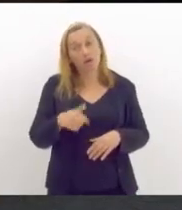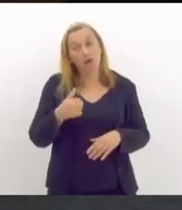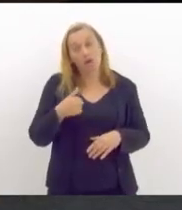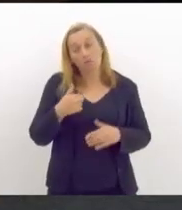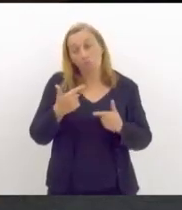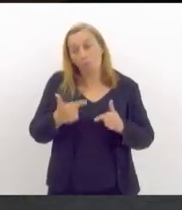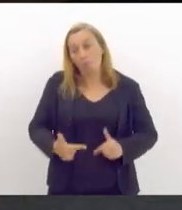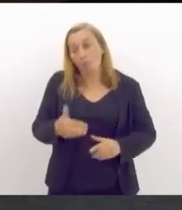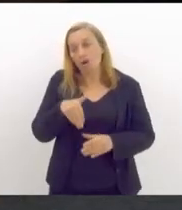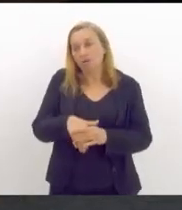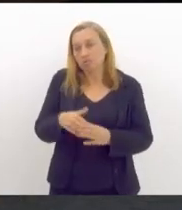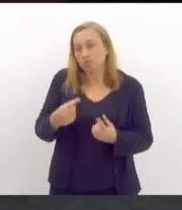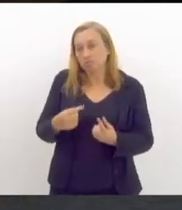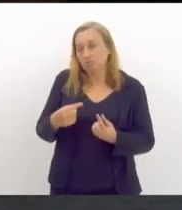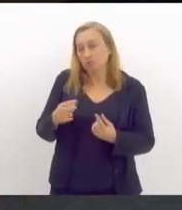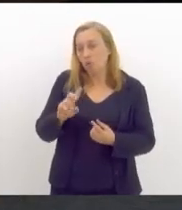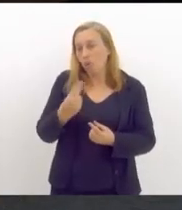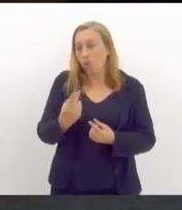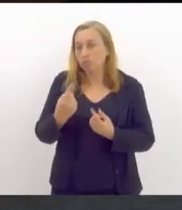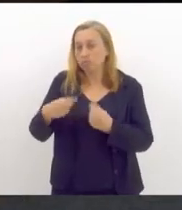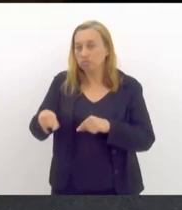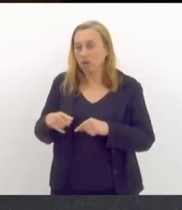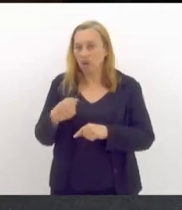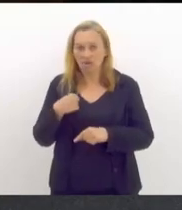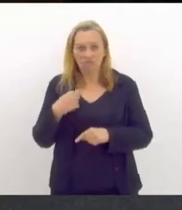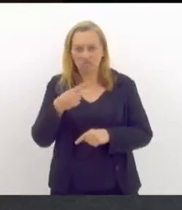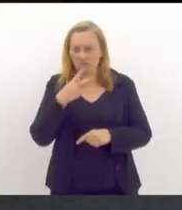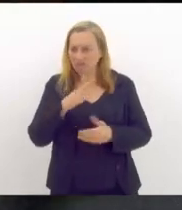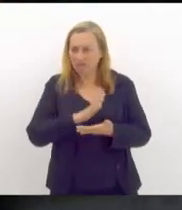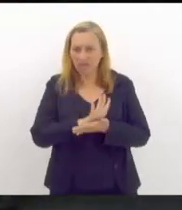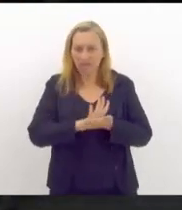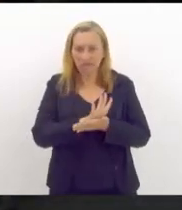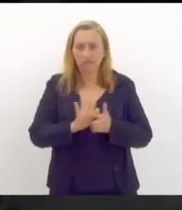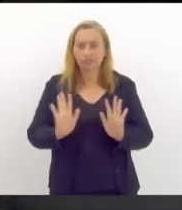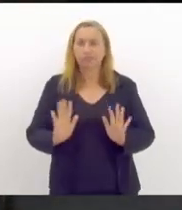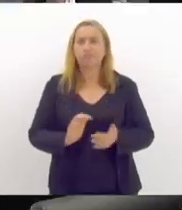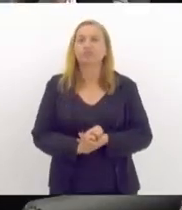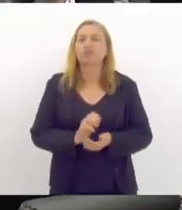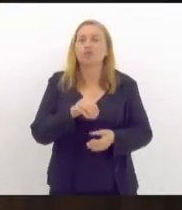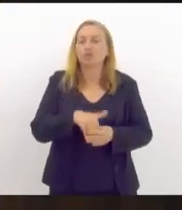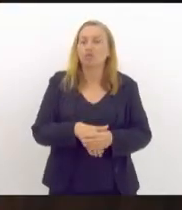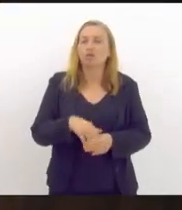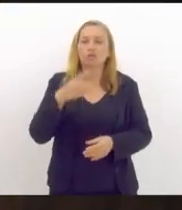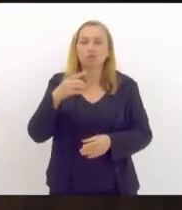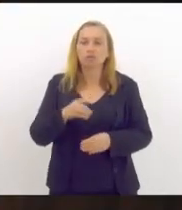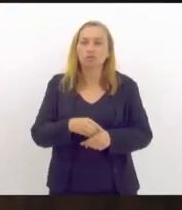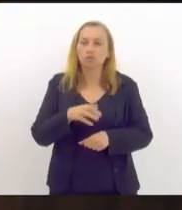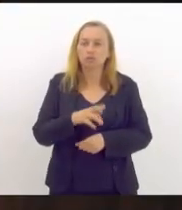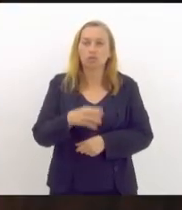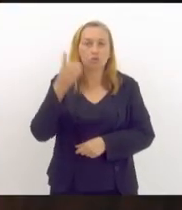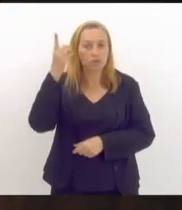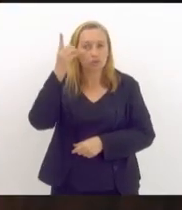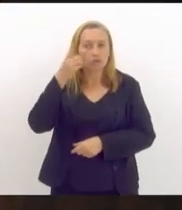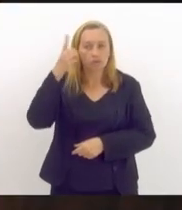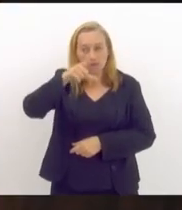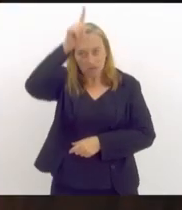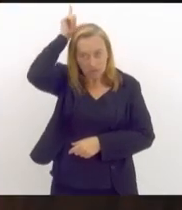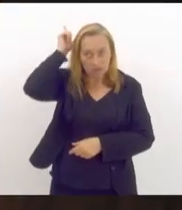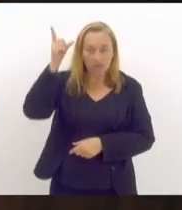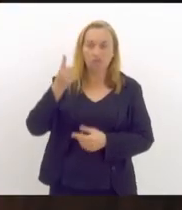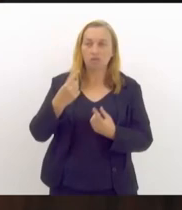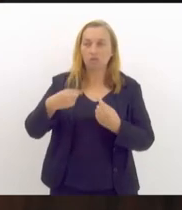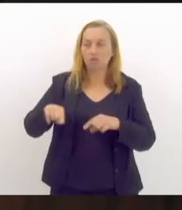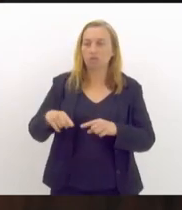me abster vou voltar ao contrário eu Não sugiro o voto nenhum o voto Doutor Luiz Paulo é contrário